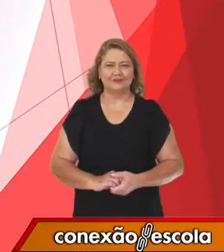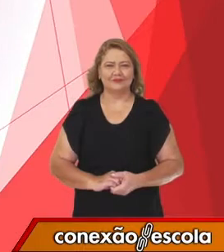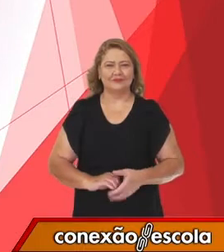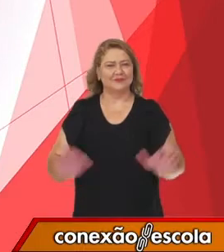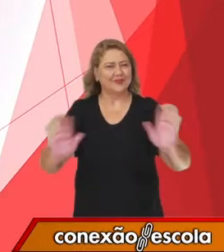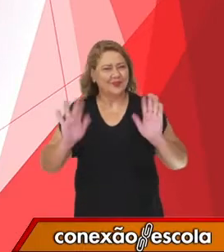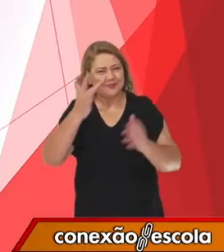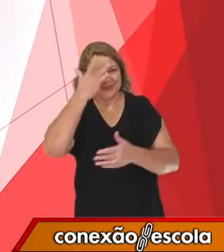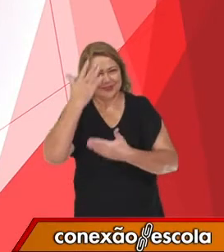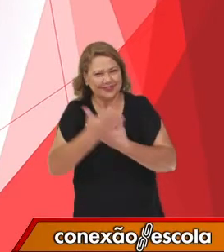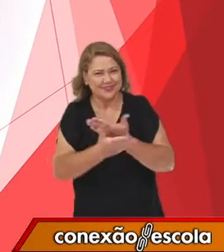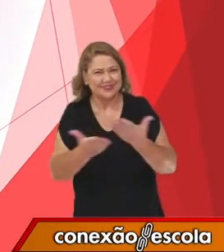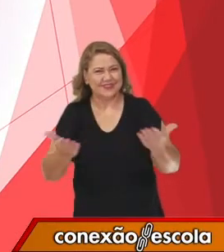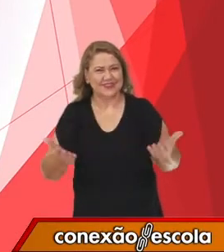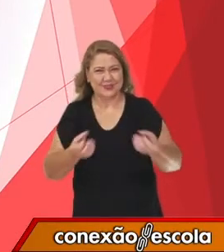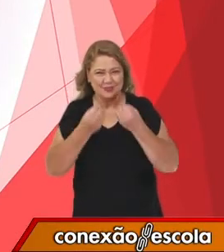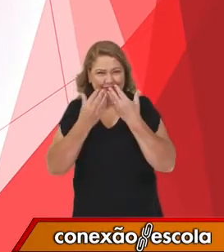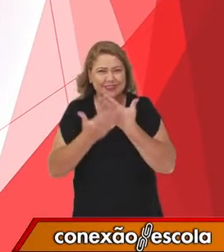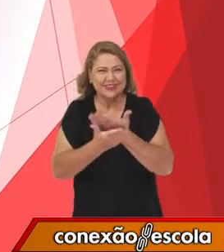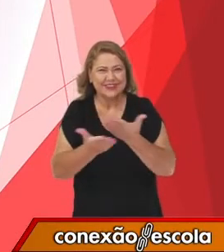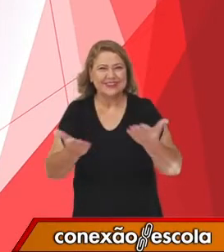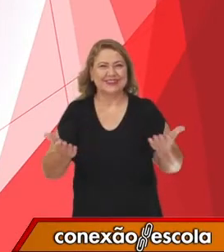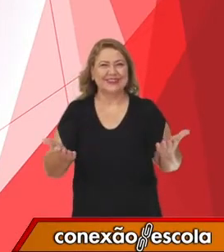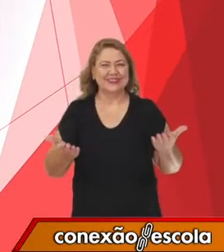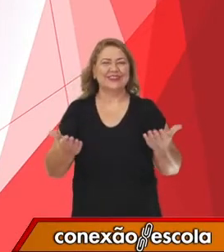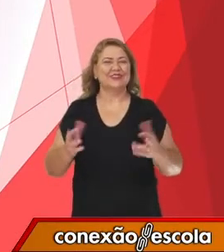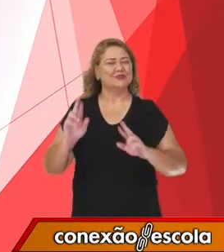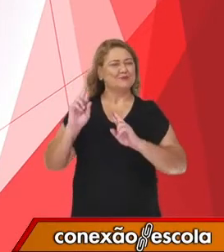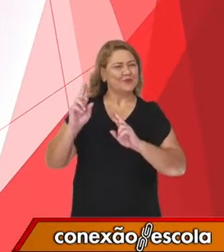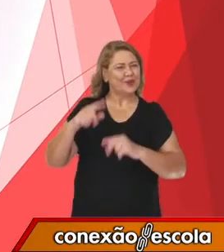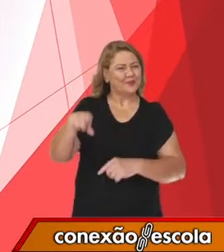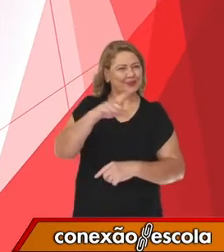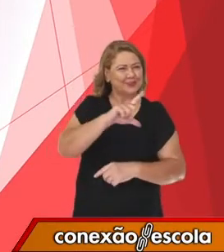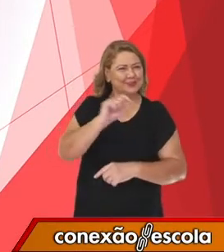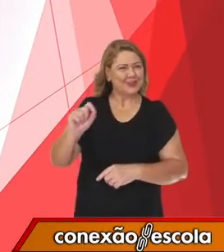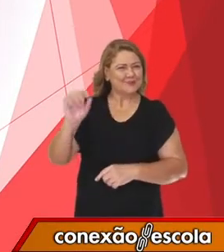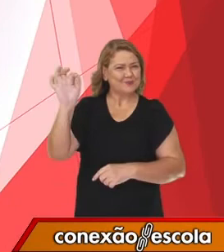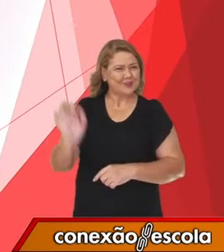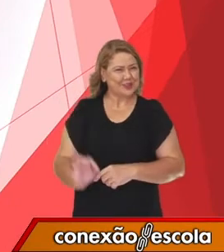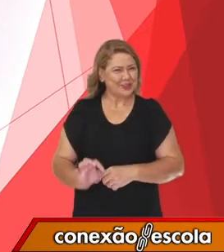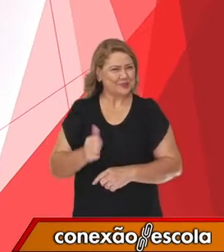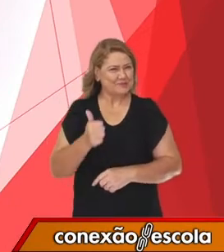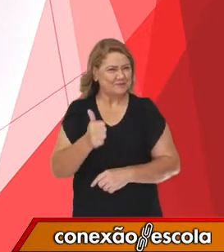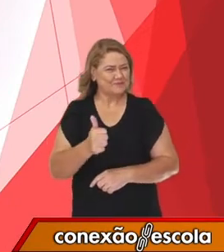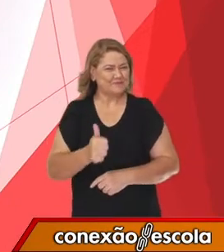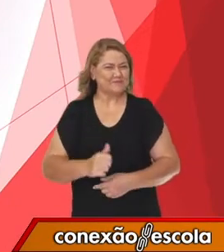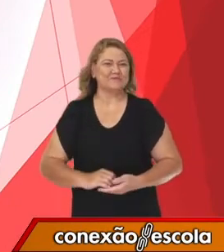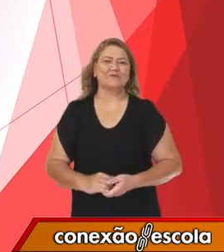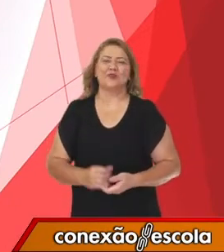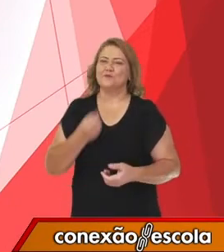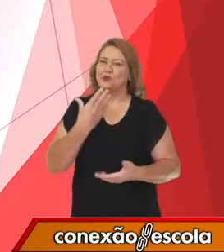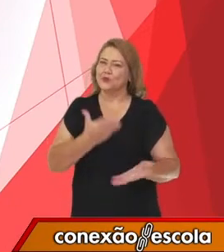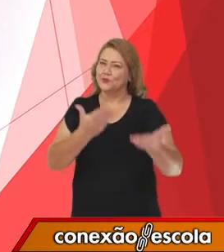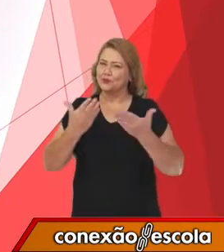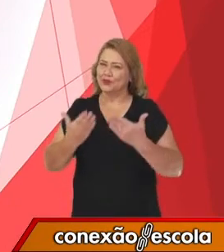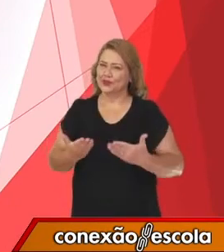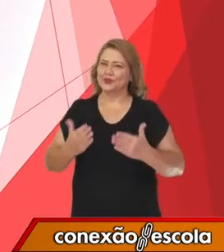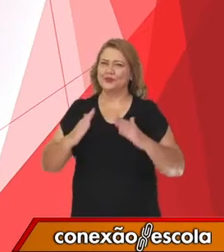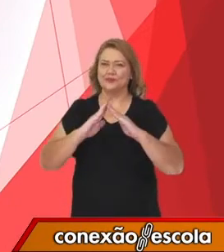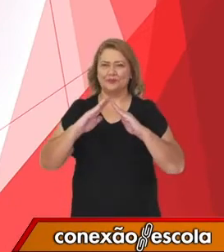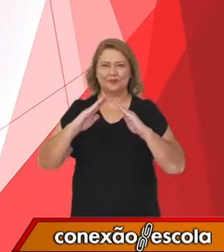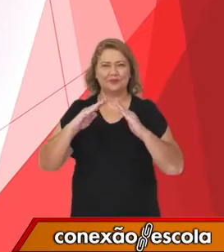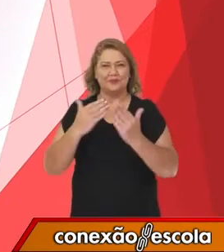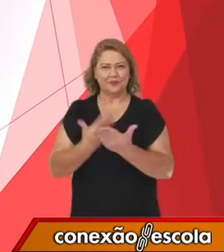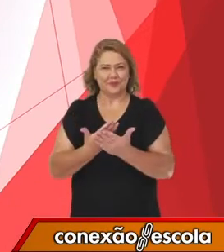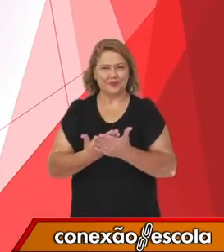Olá pessoal tudo bem com vocês Espero que vocês estejam 100% bem-vindo usar o canal